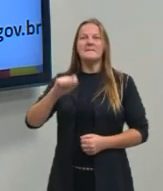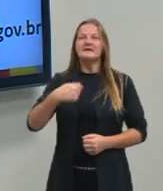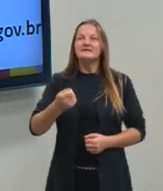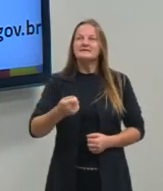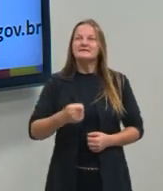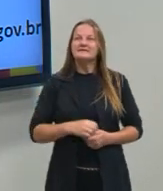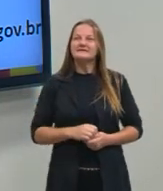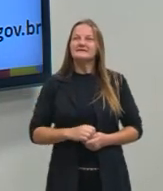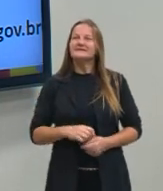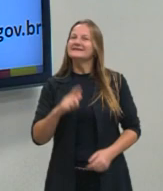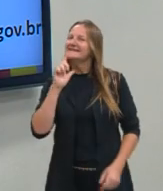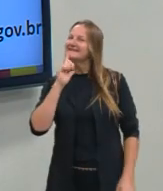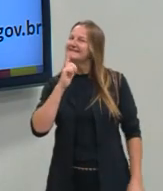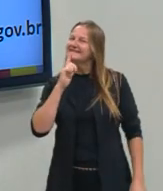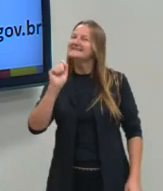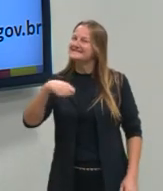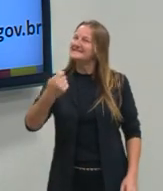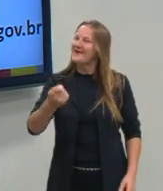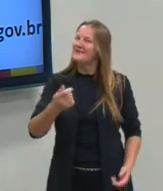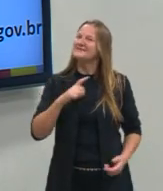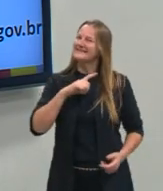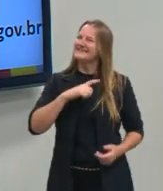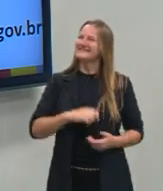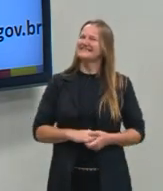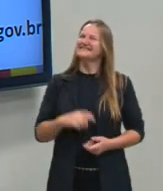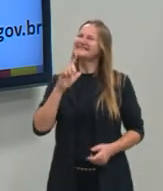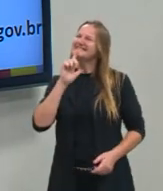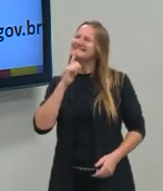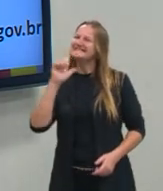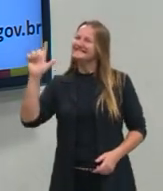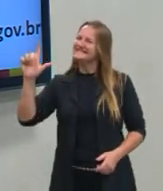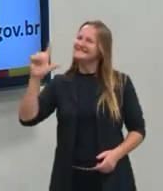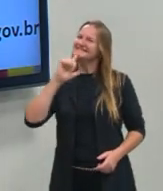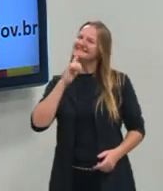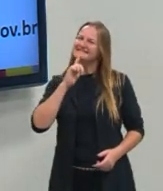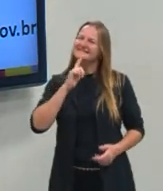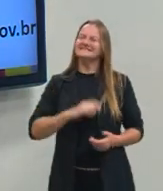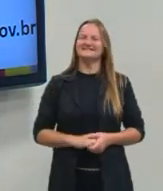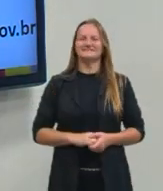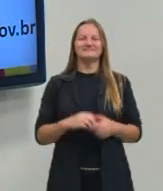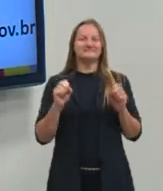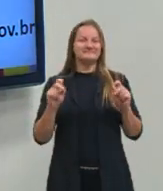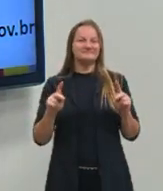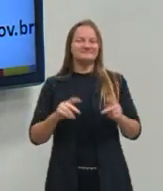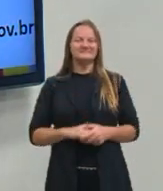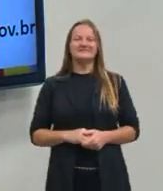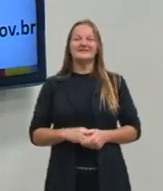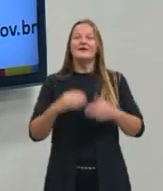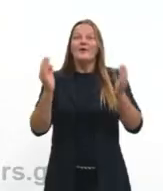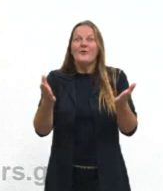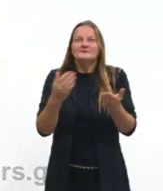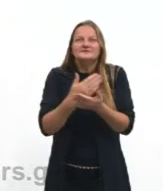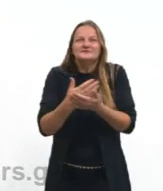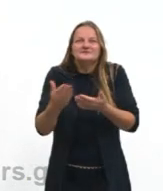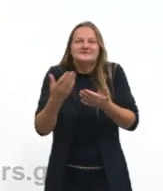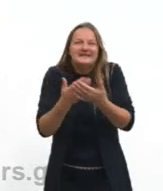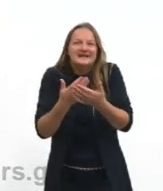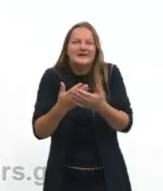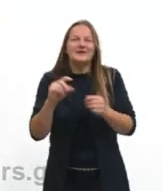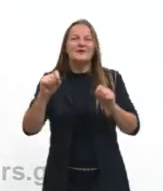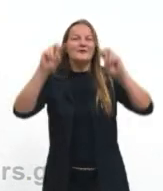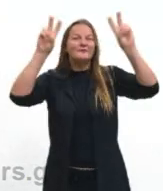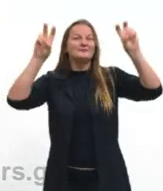sinal em libras libras é assim 1l certo então a nossa aula de hoje